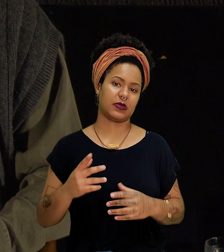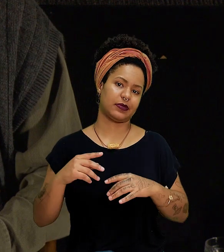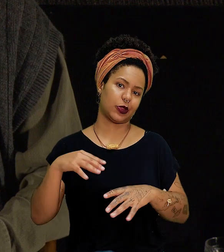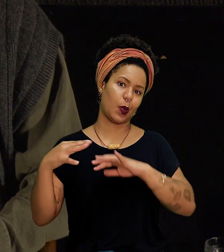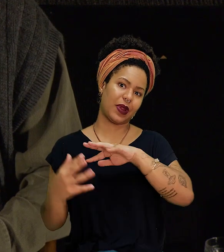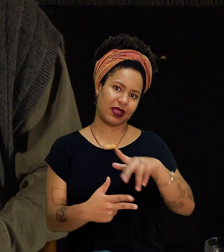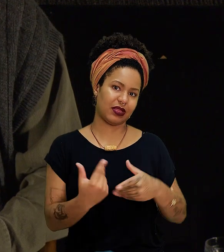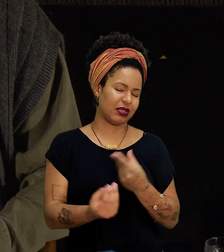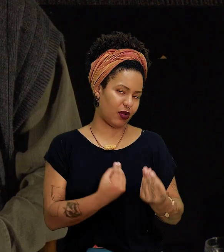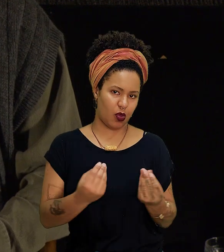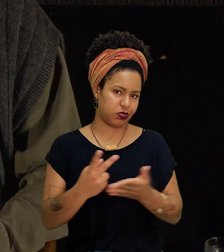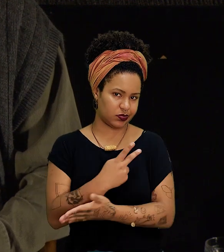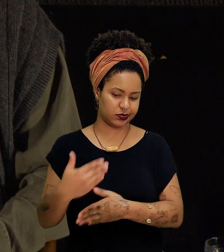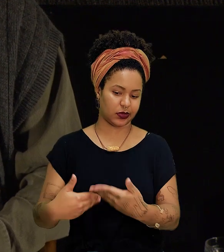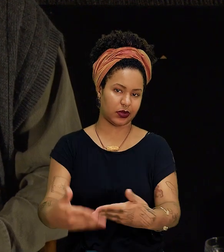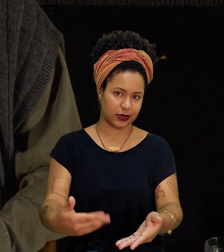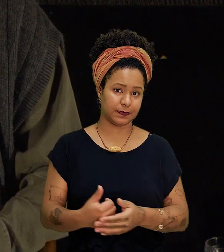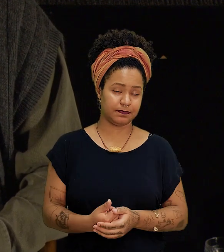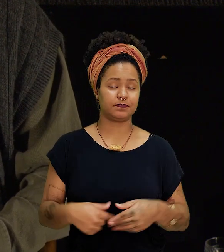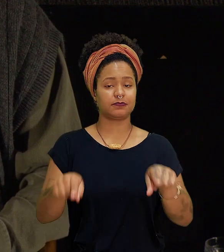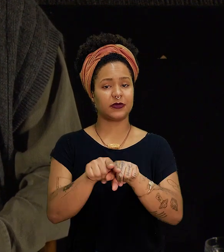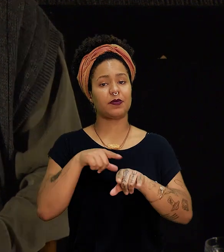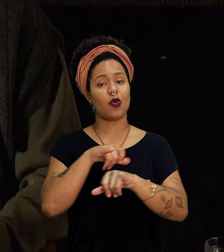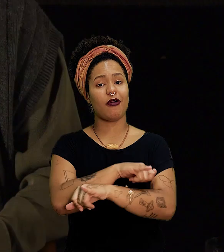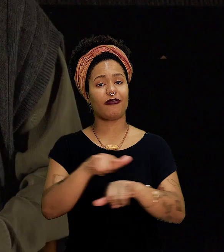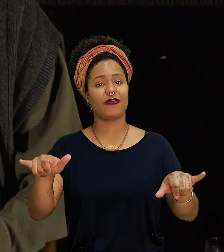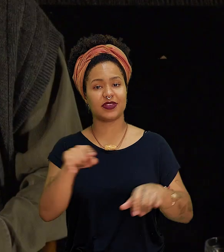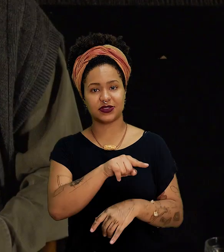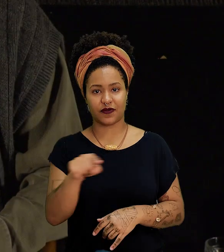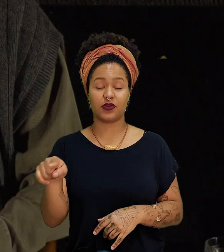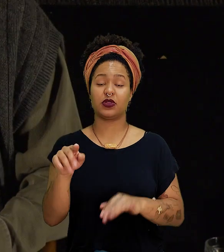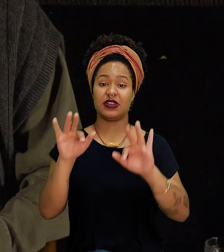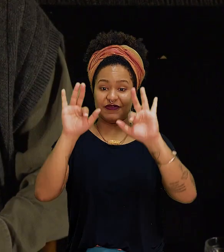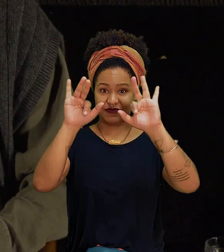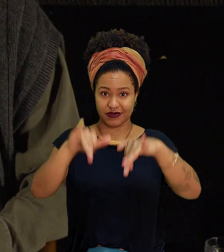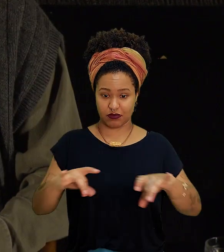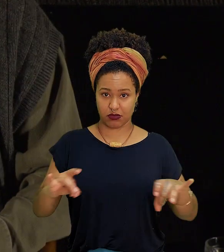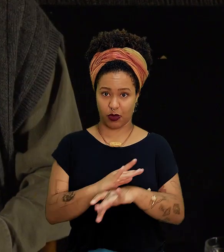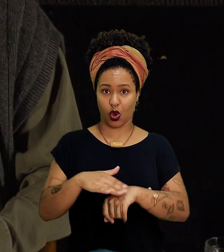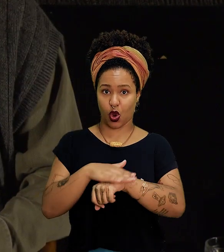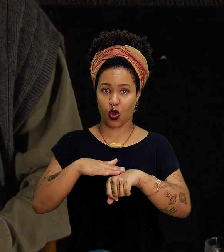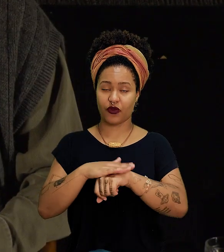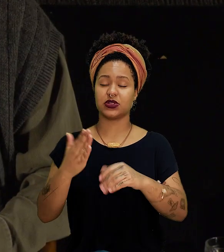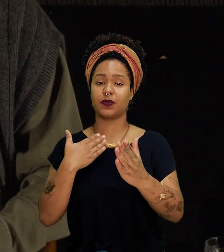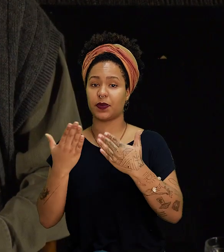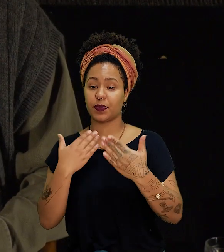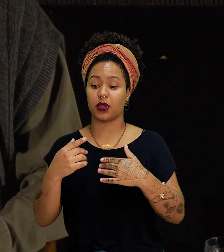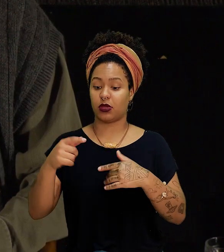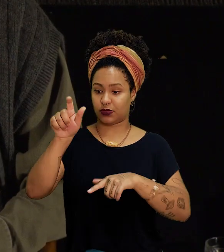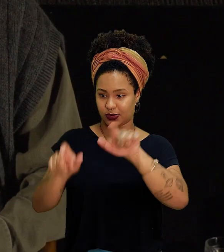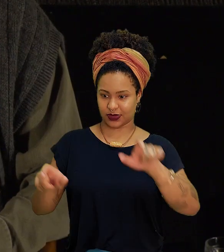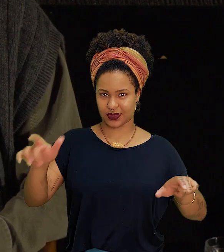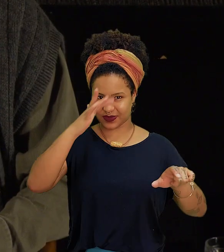no nosso planeta. Eu quero também avisar que, no fim da nossa conversa,